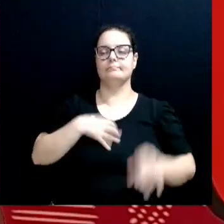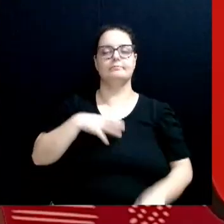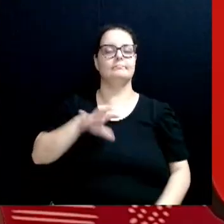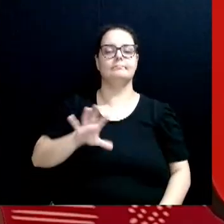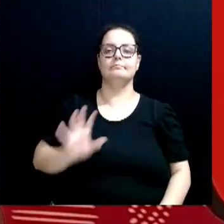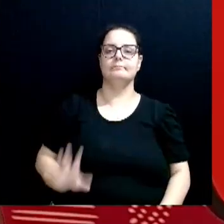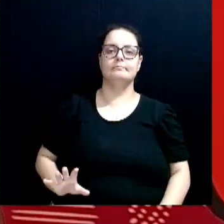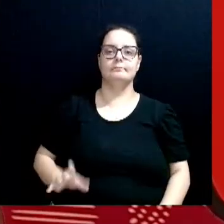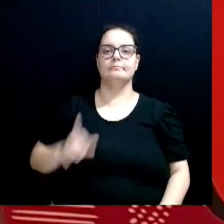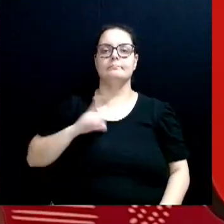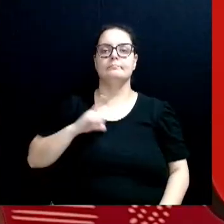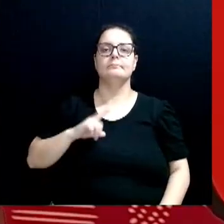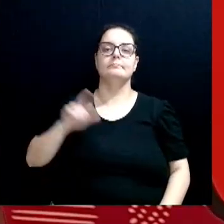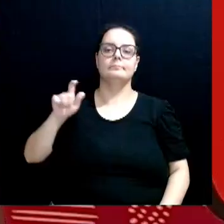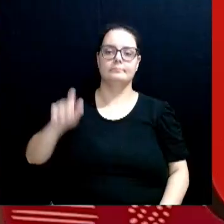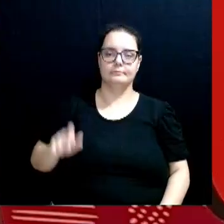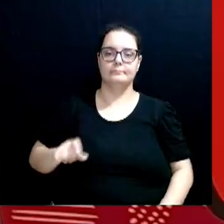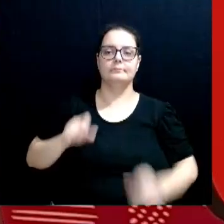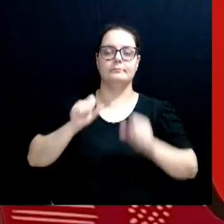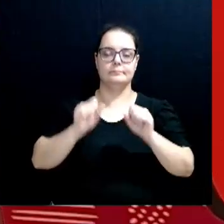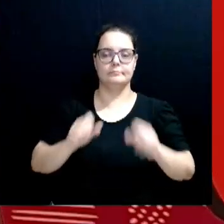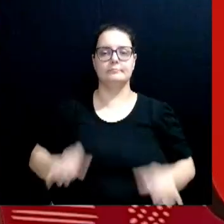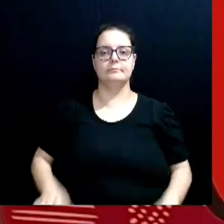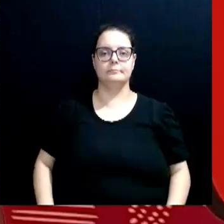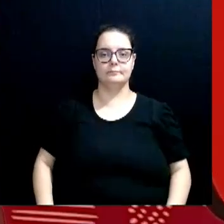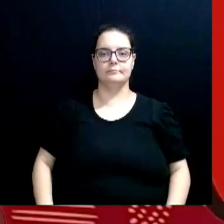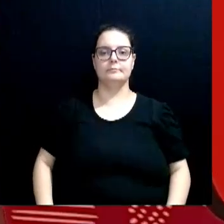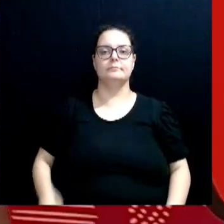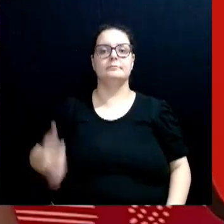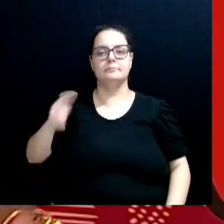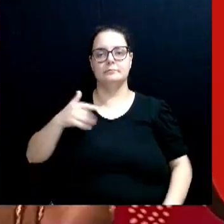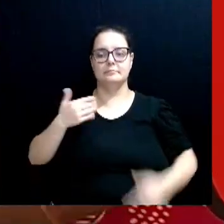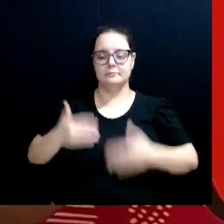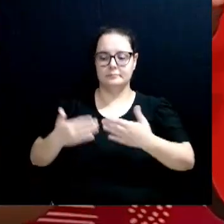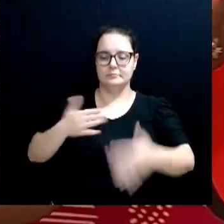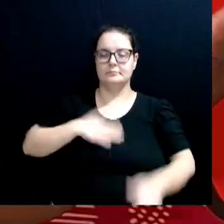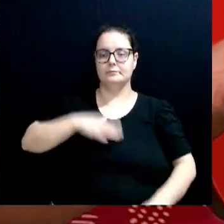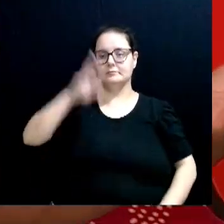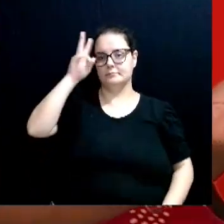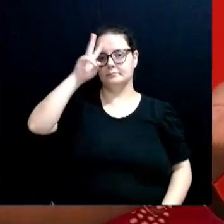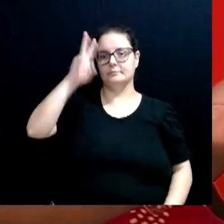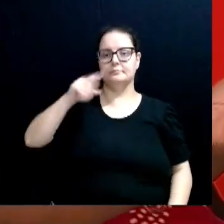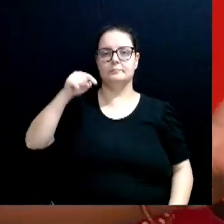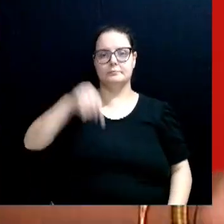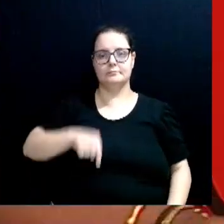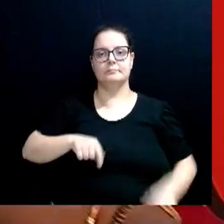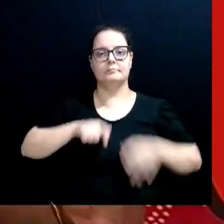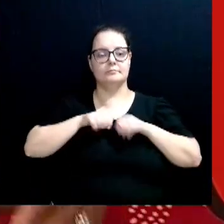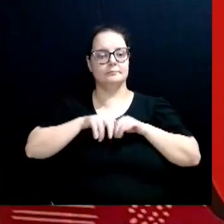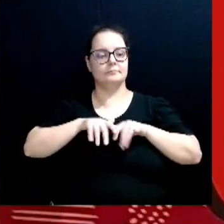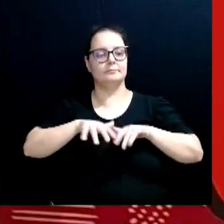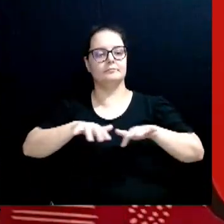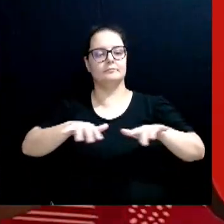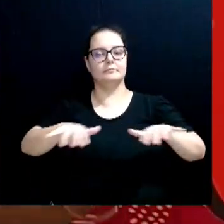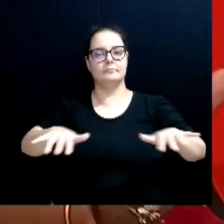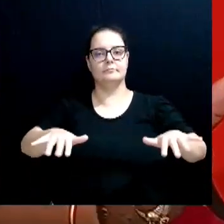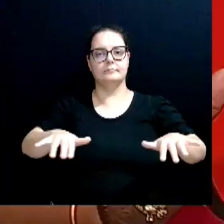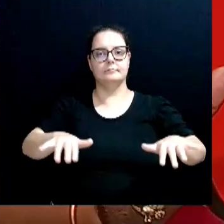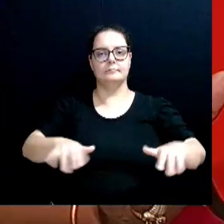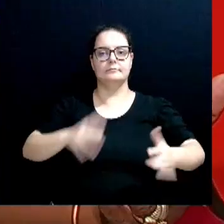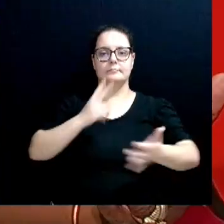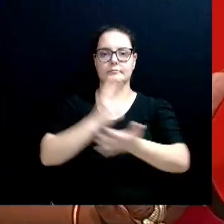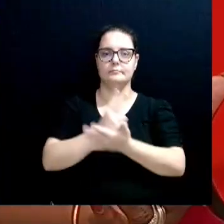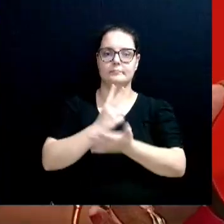uma pessoa que possa dar continuidade, para que isso reverbere, para que seja um espaço